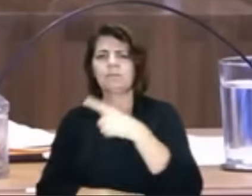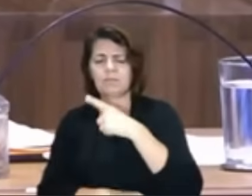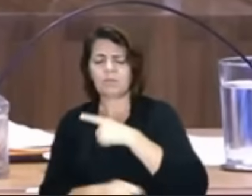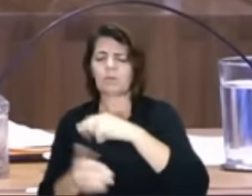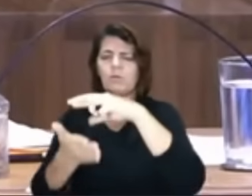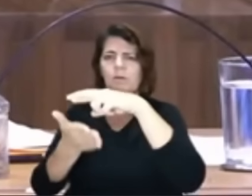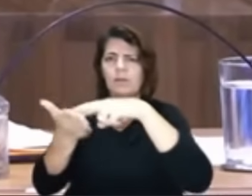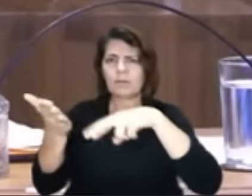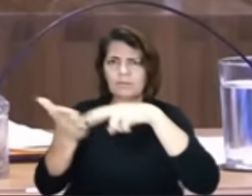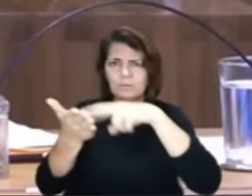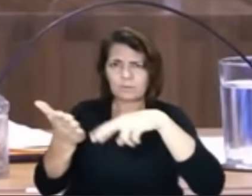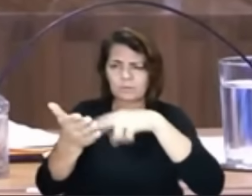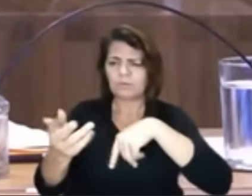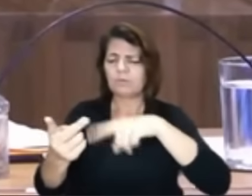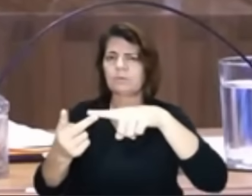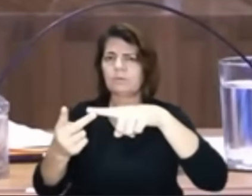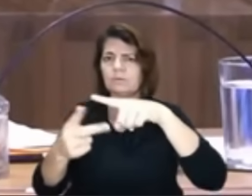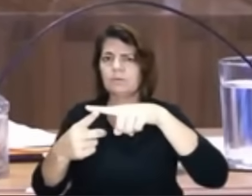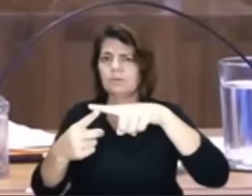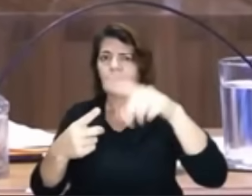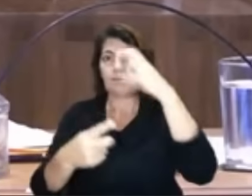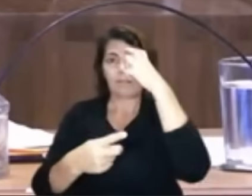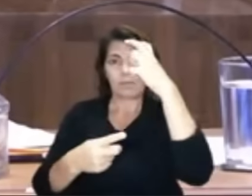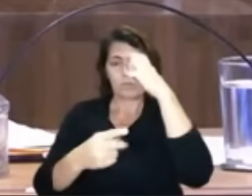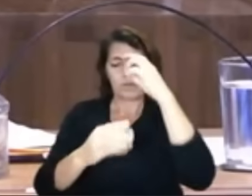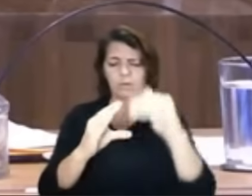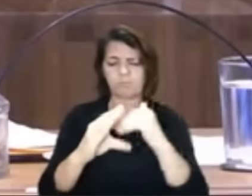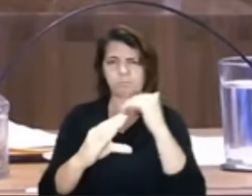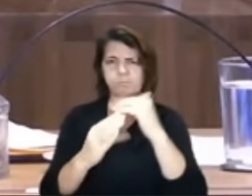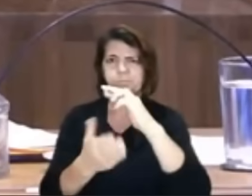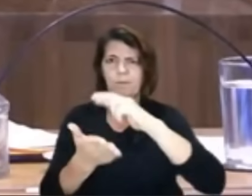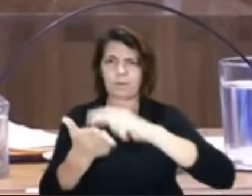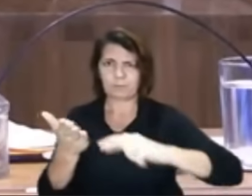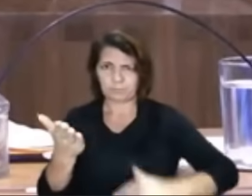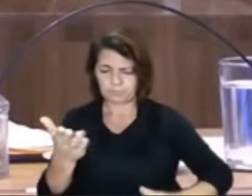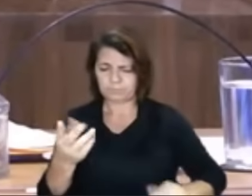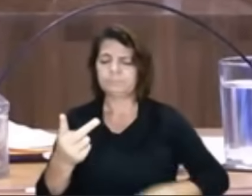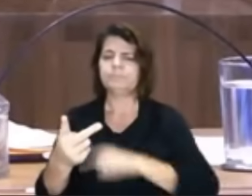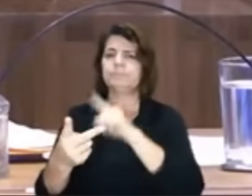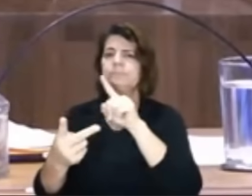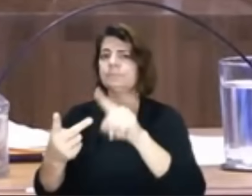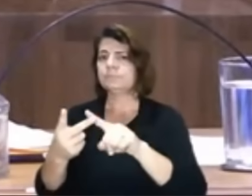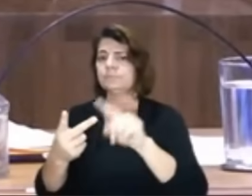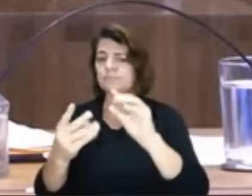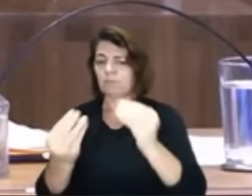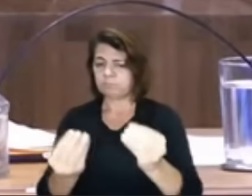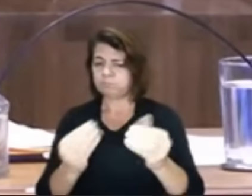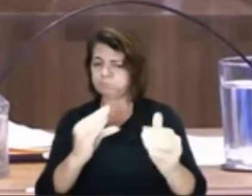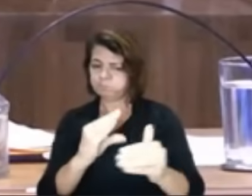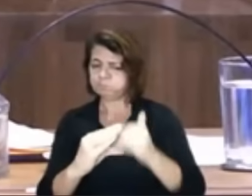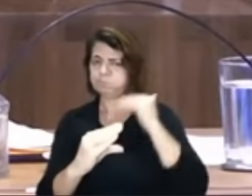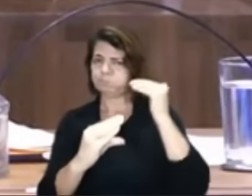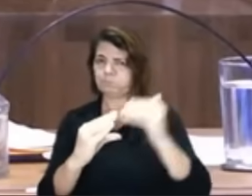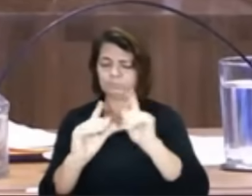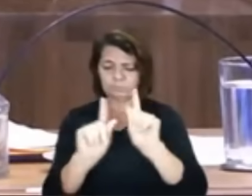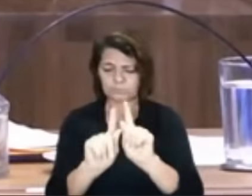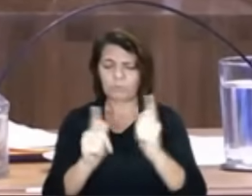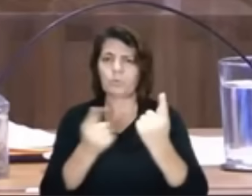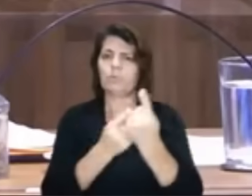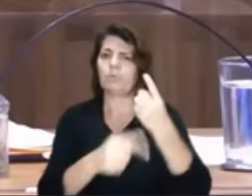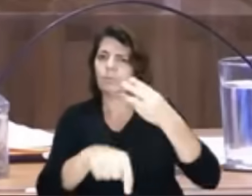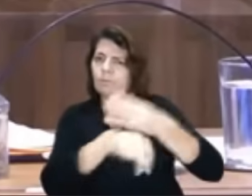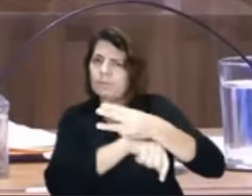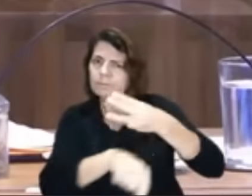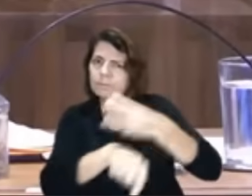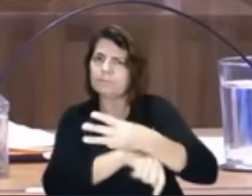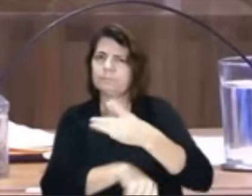vinham via Sistema Brasileiro de inteligência nós recebíamos dentro de um grupo de WhatsApp o que